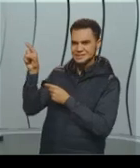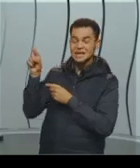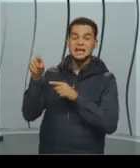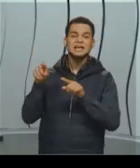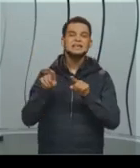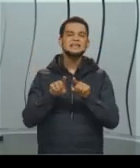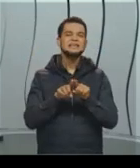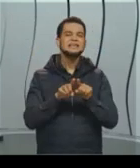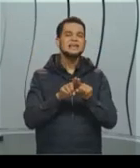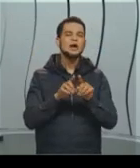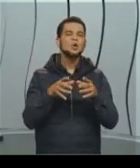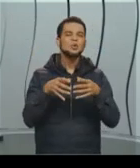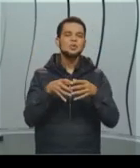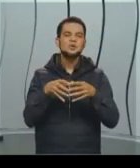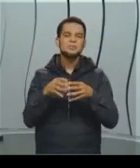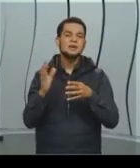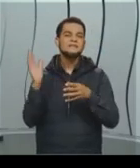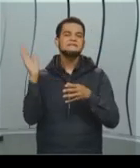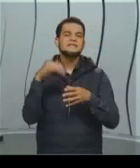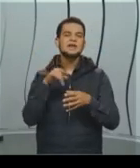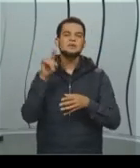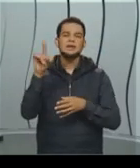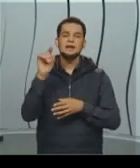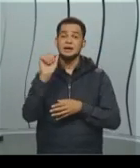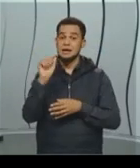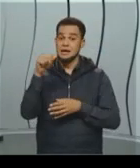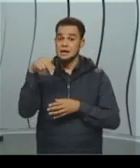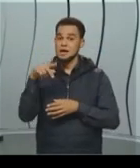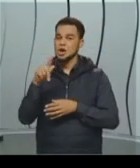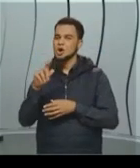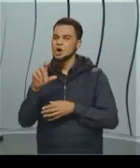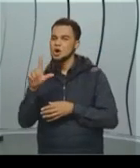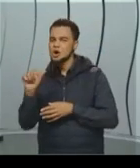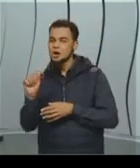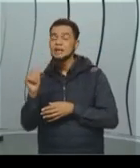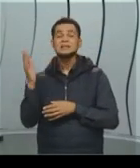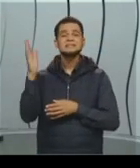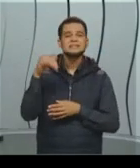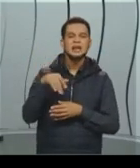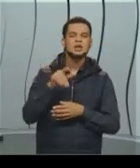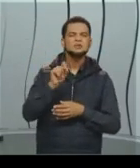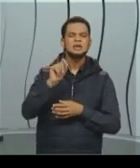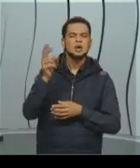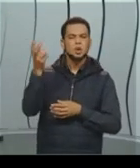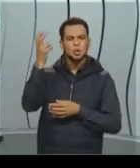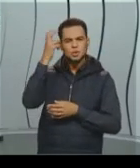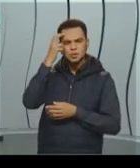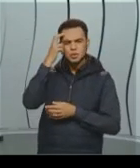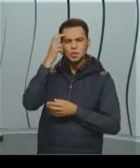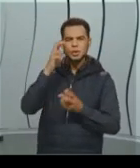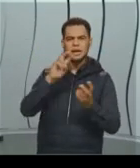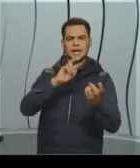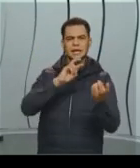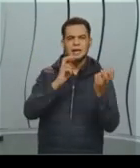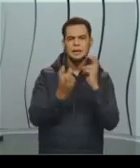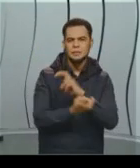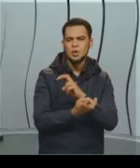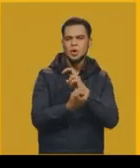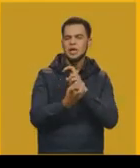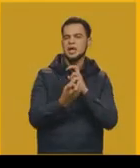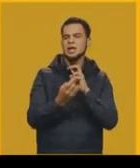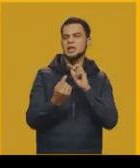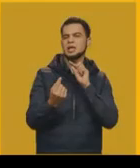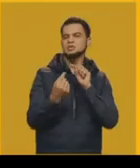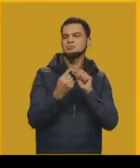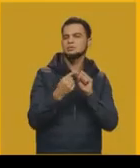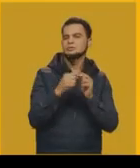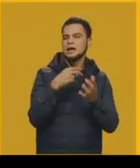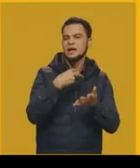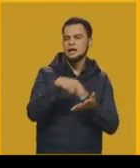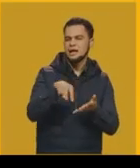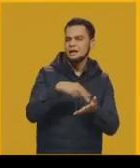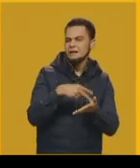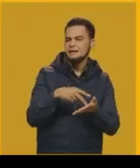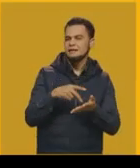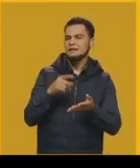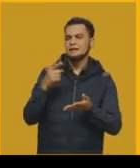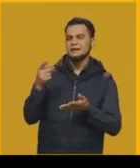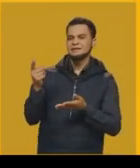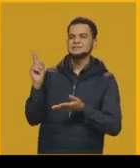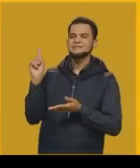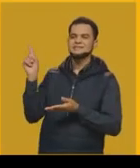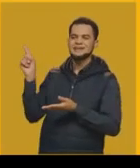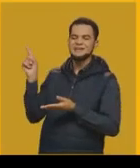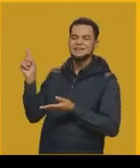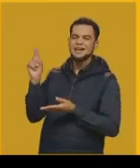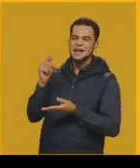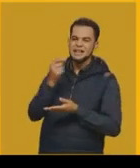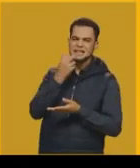referências importantes desses povos para nós é a capoeira como instrumento de dança e também de resistência, né? Nós temos a questão da dança, da